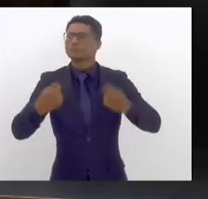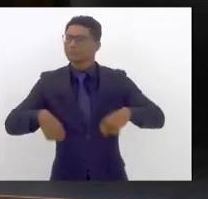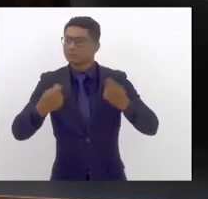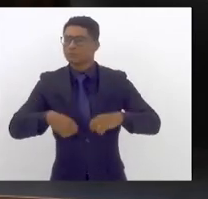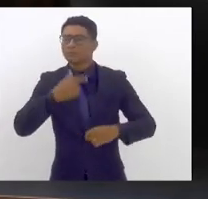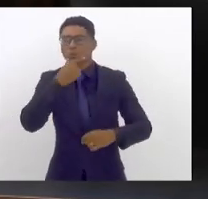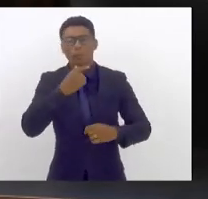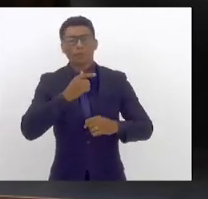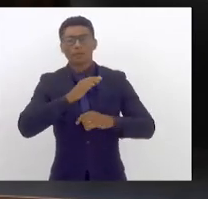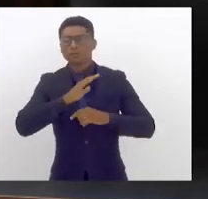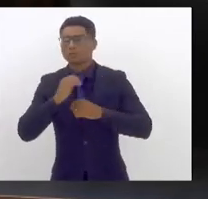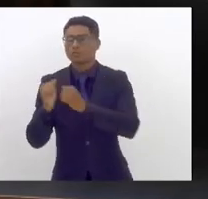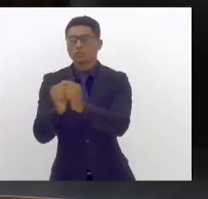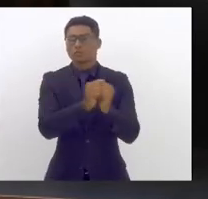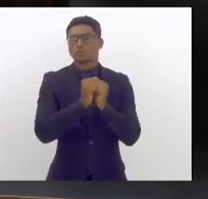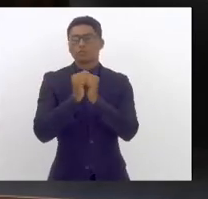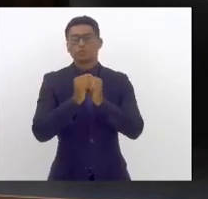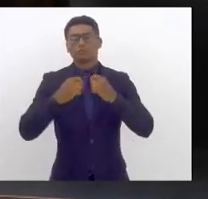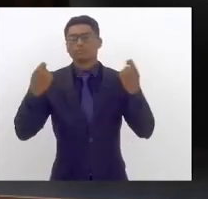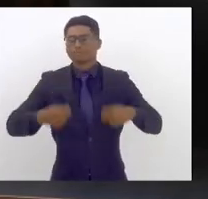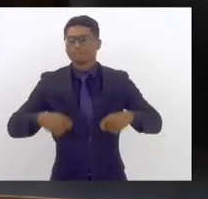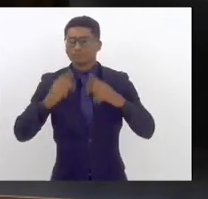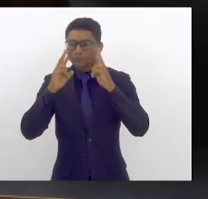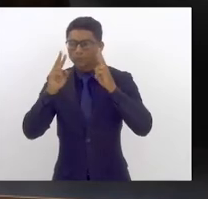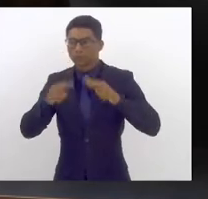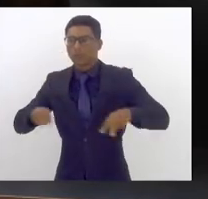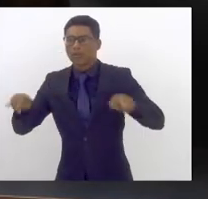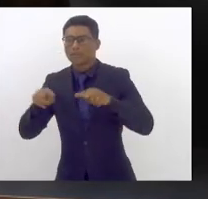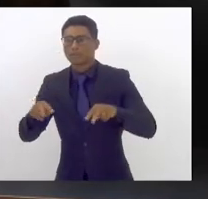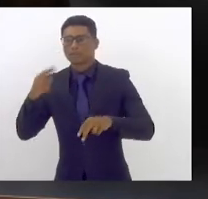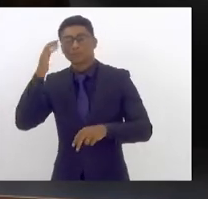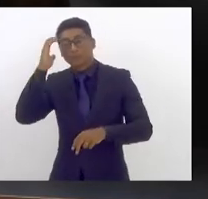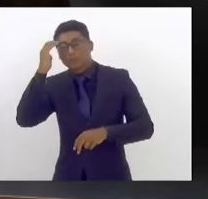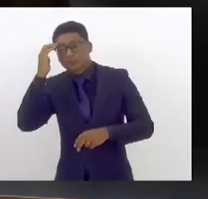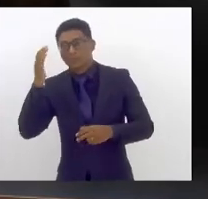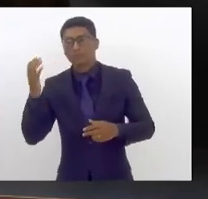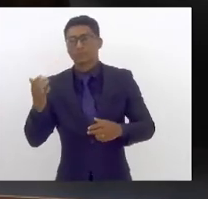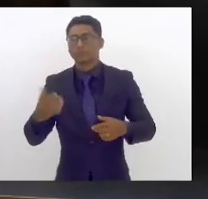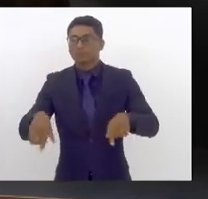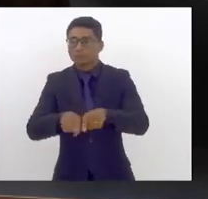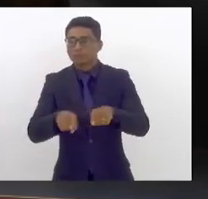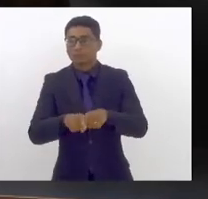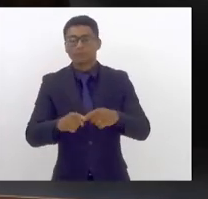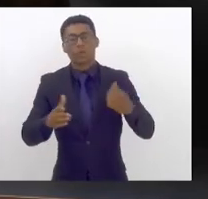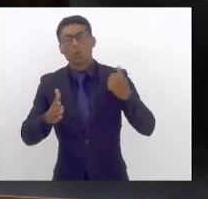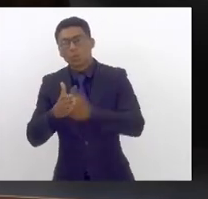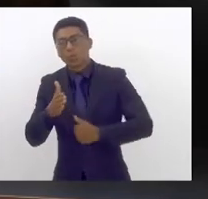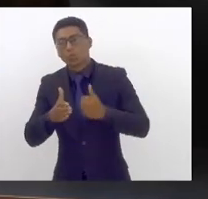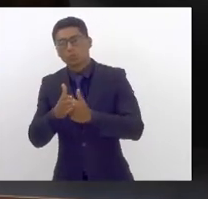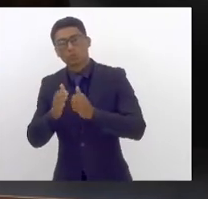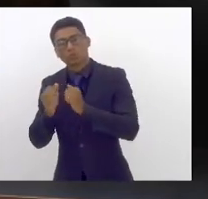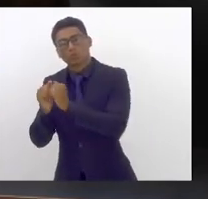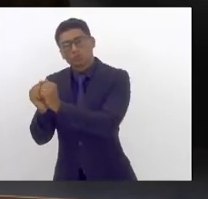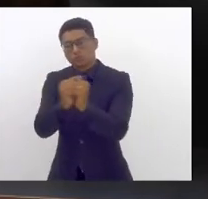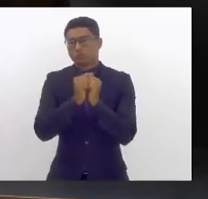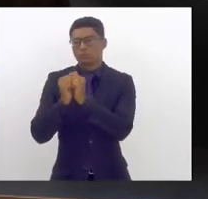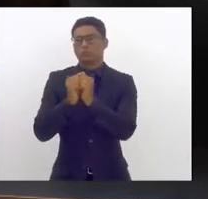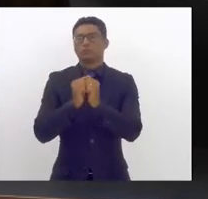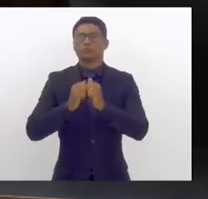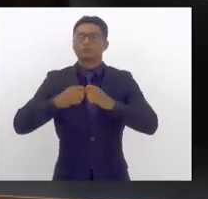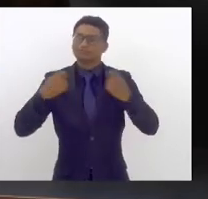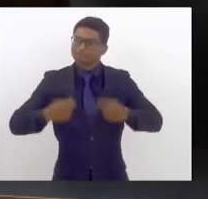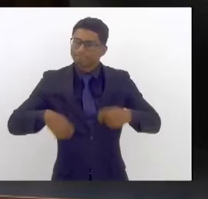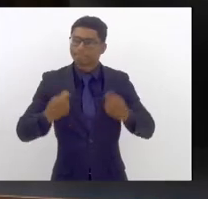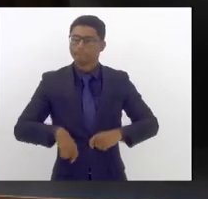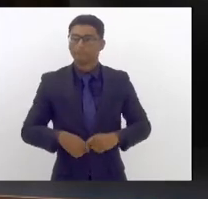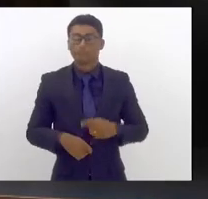junto conosco nessa luta olhando vendo compreendendo entendendo e lutando com a gente a gente precisa trazer muito